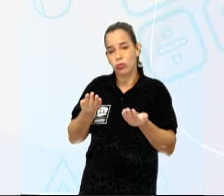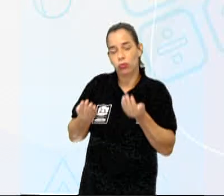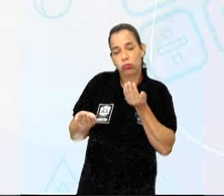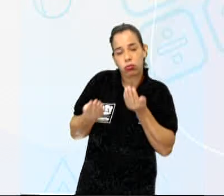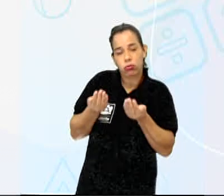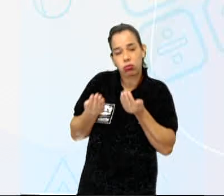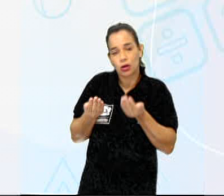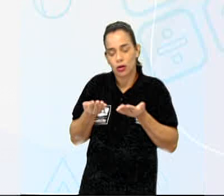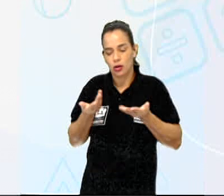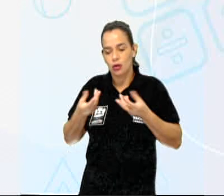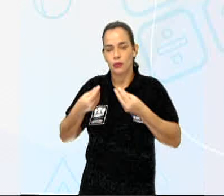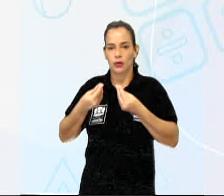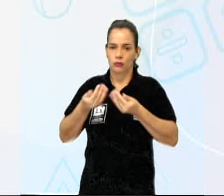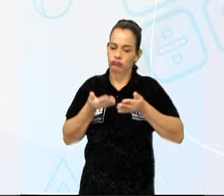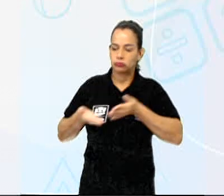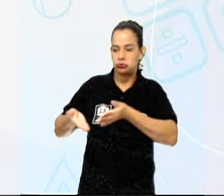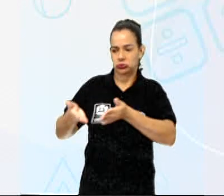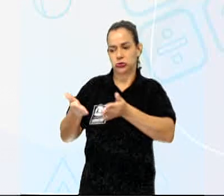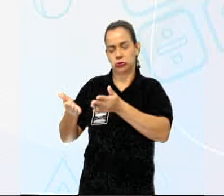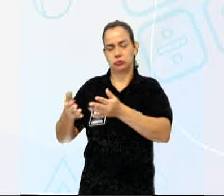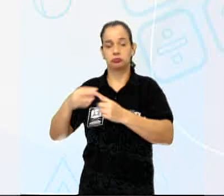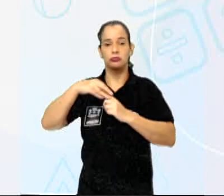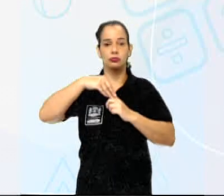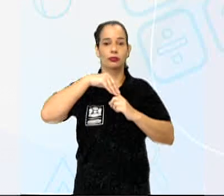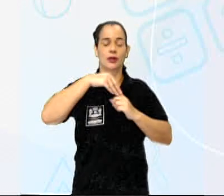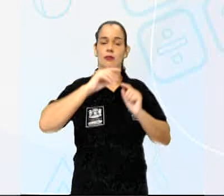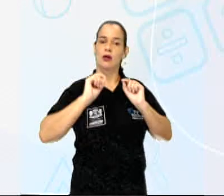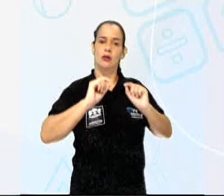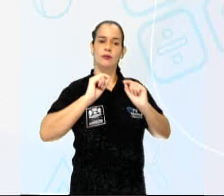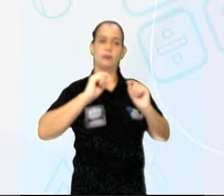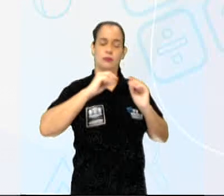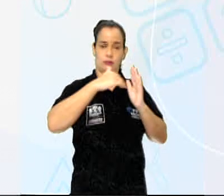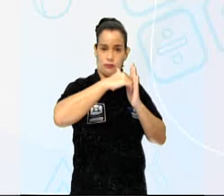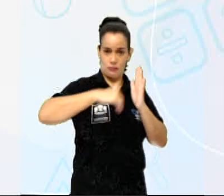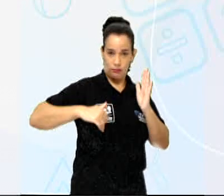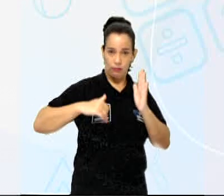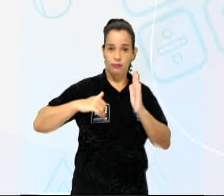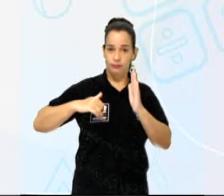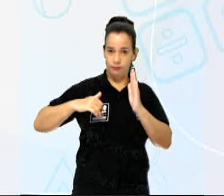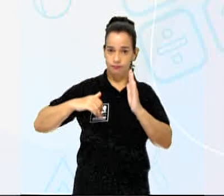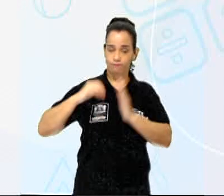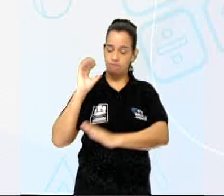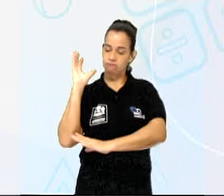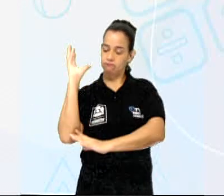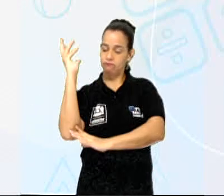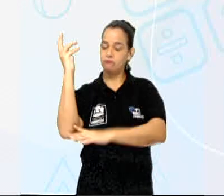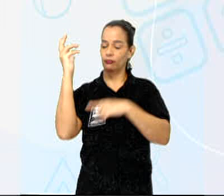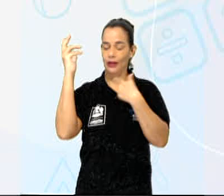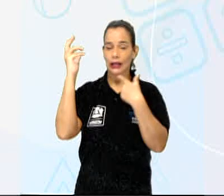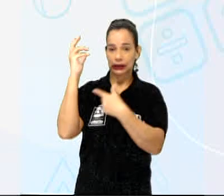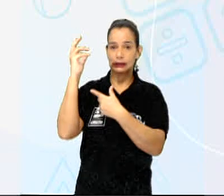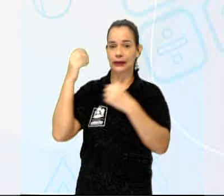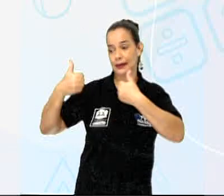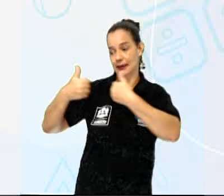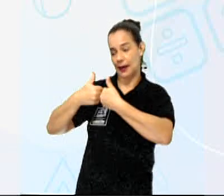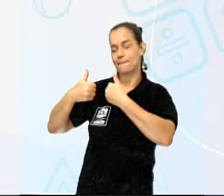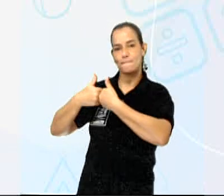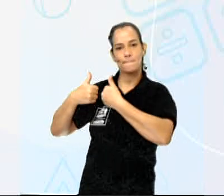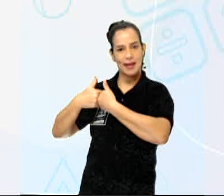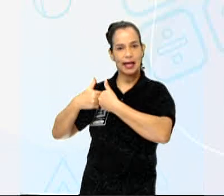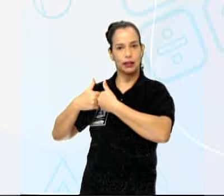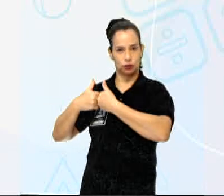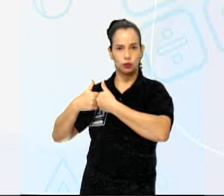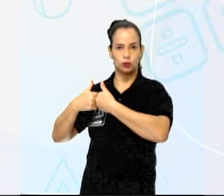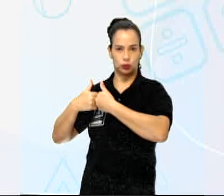principal causa do assoreamento é a retirada da mata que está pertinho do rio. Você nota que todo rio ele tem uma mata